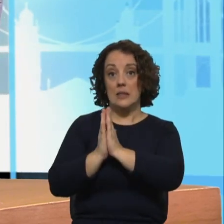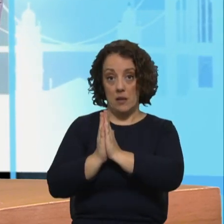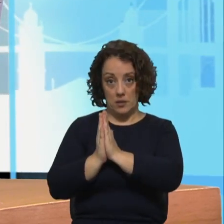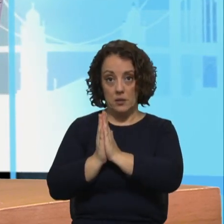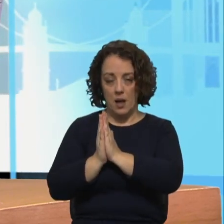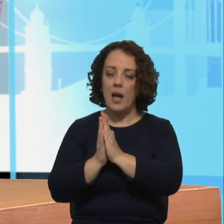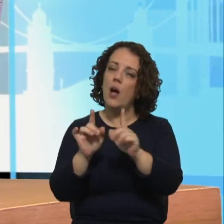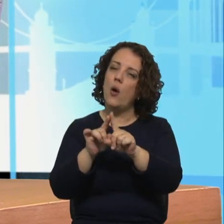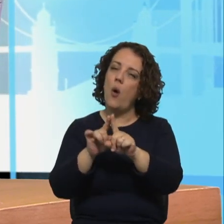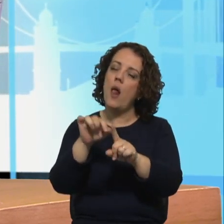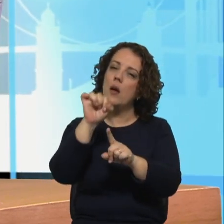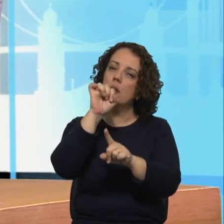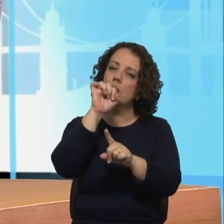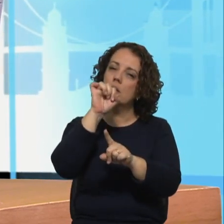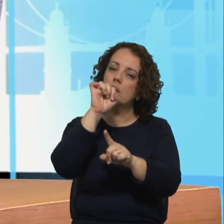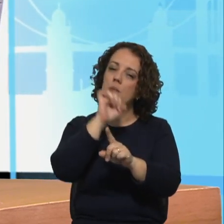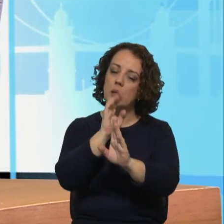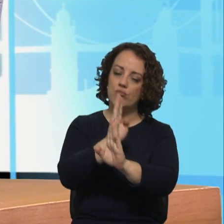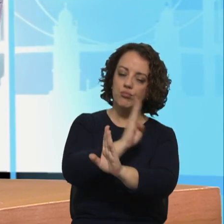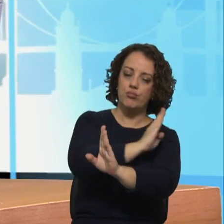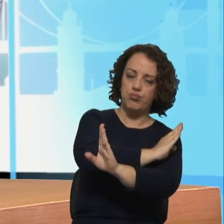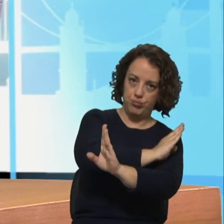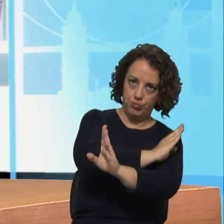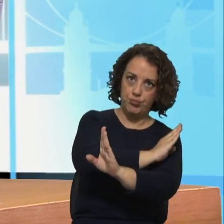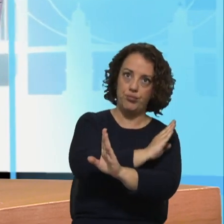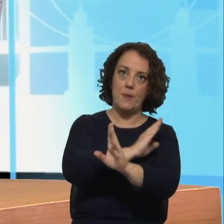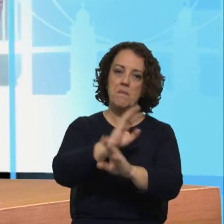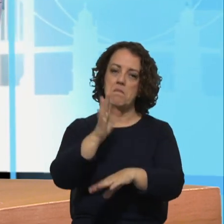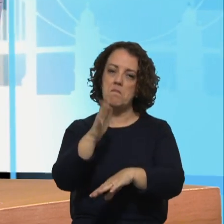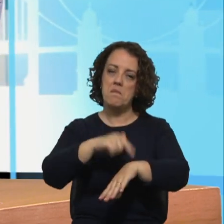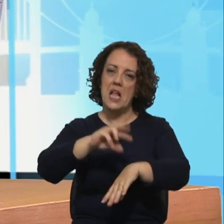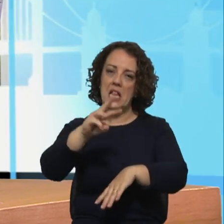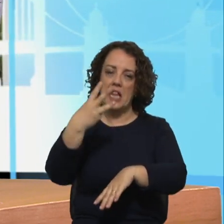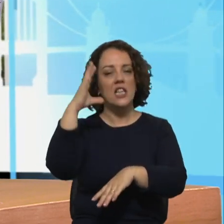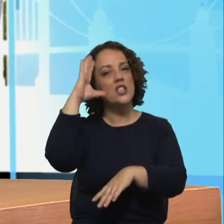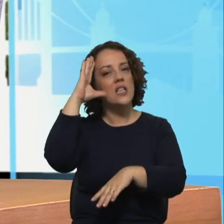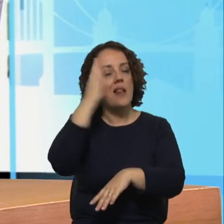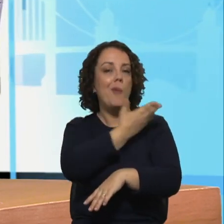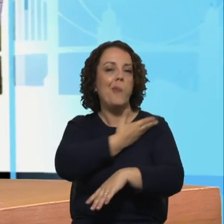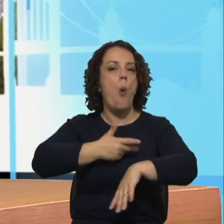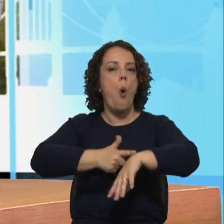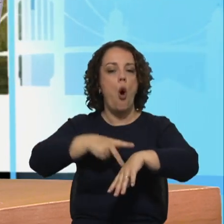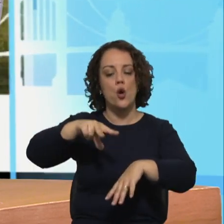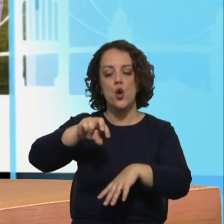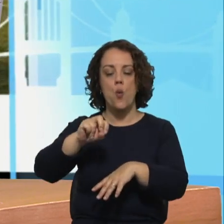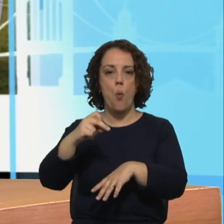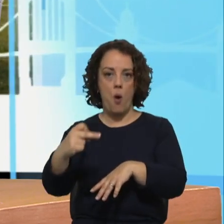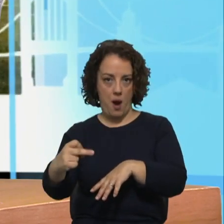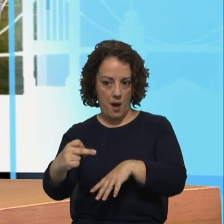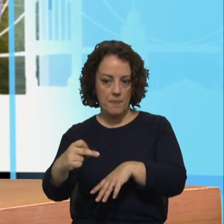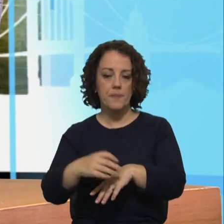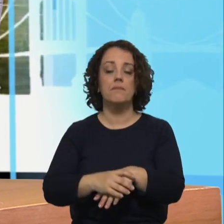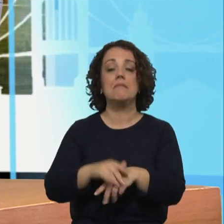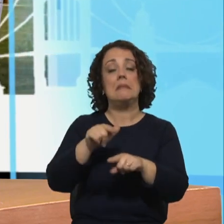os acontecimentos do Senhor, à volta das 3 da tarde, a antiga hora Noa, o Senhor terá expirado.